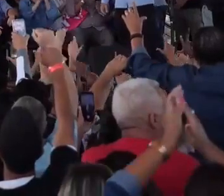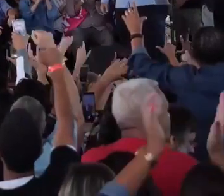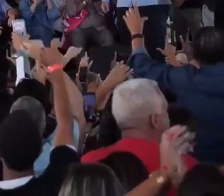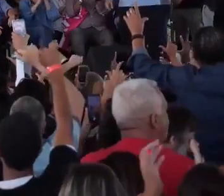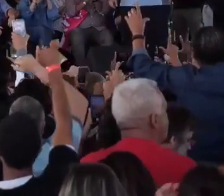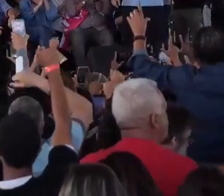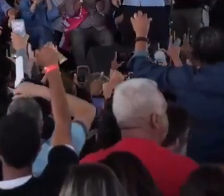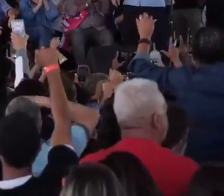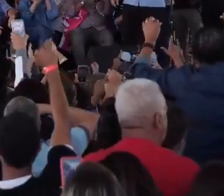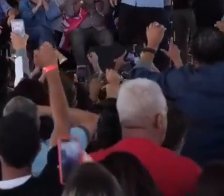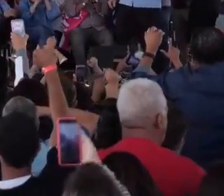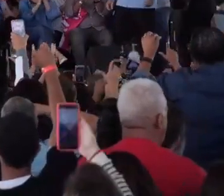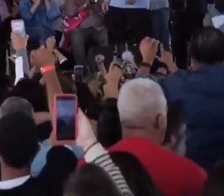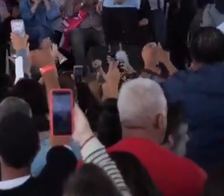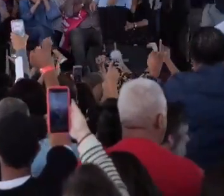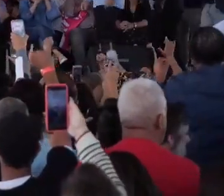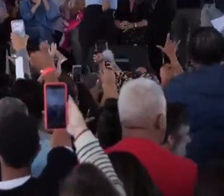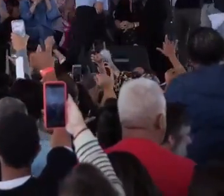Obrigado.